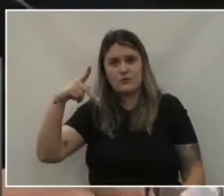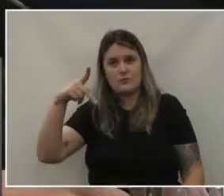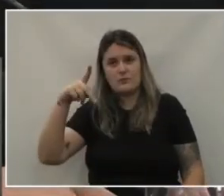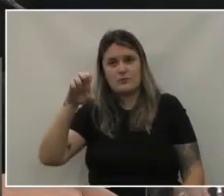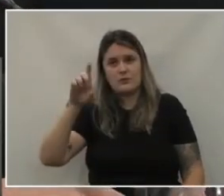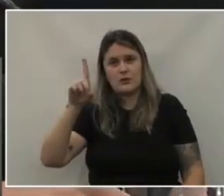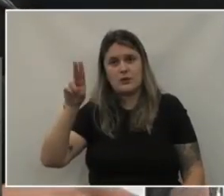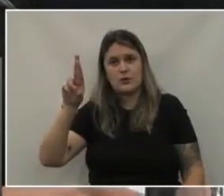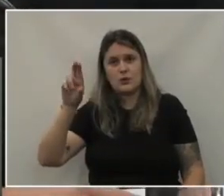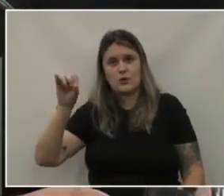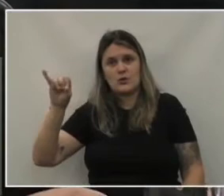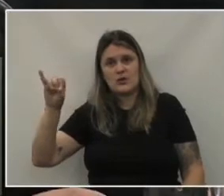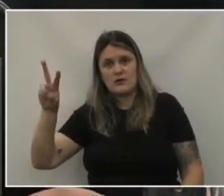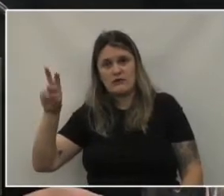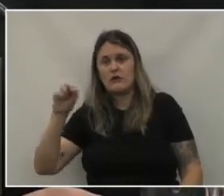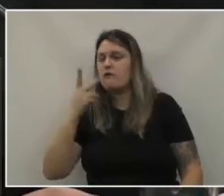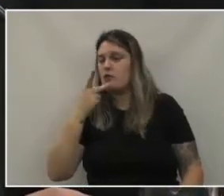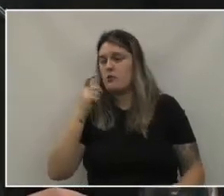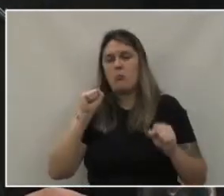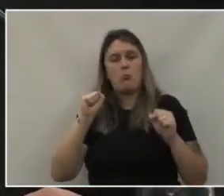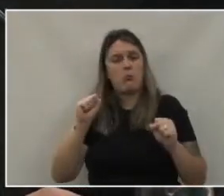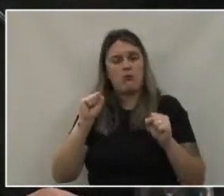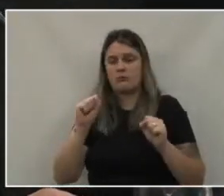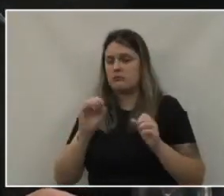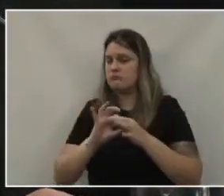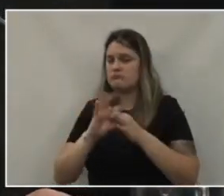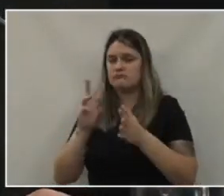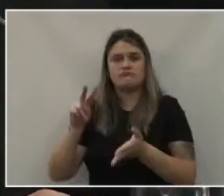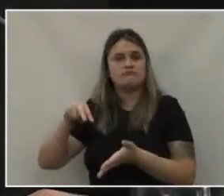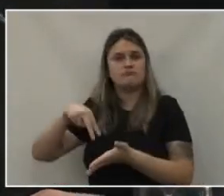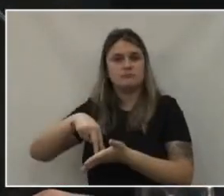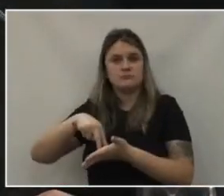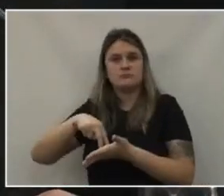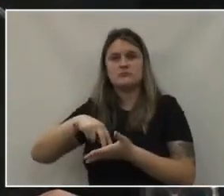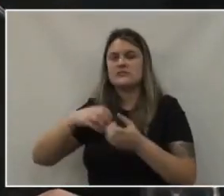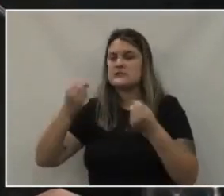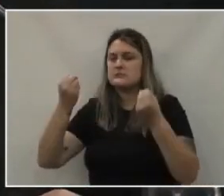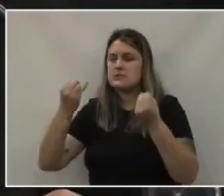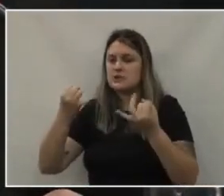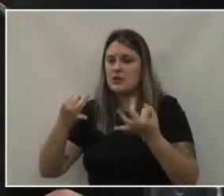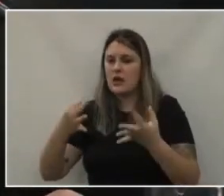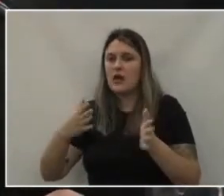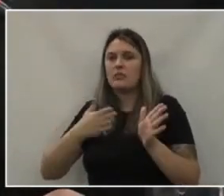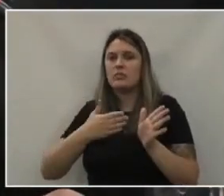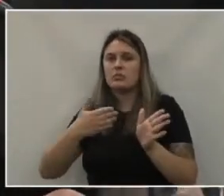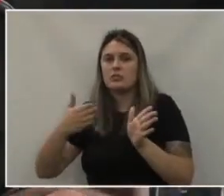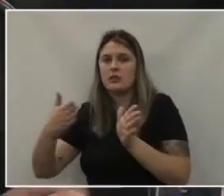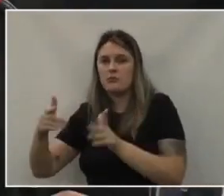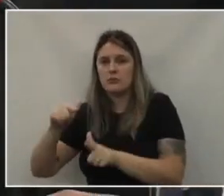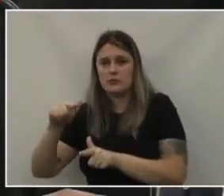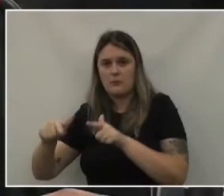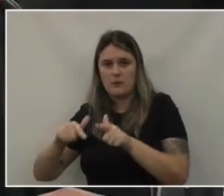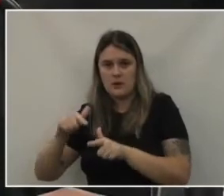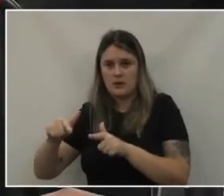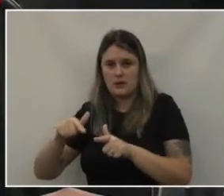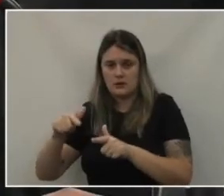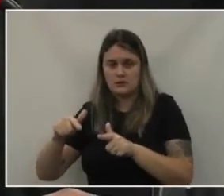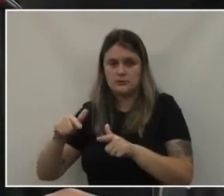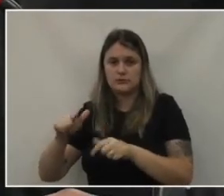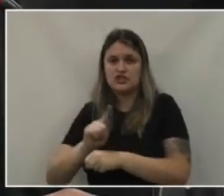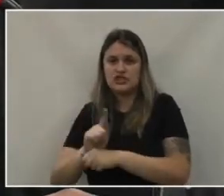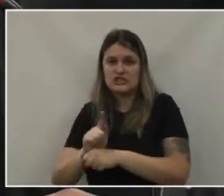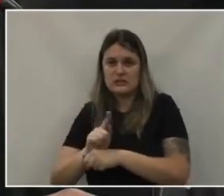entrei em contato com ele falou que está disponível a vir na tribuna e passar tudo o que aconteceu no mandato dele, na gestão